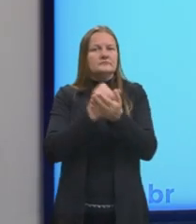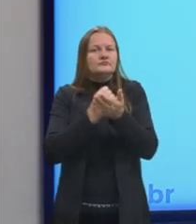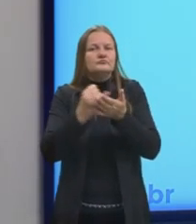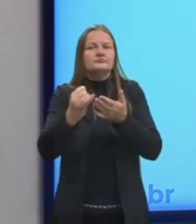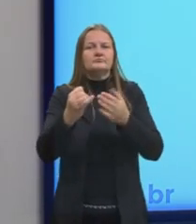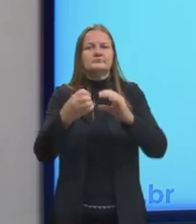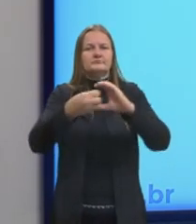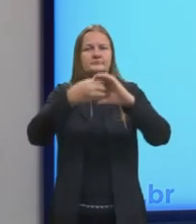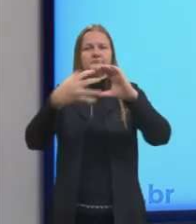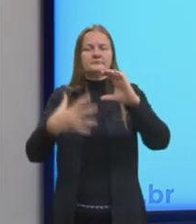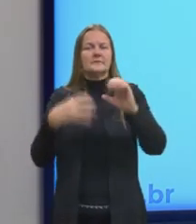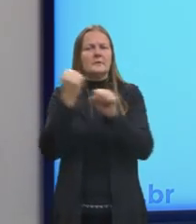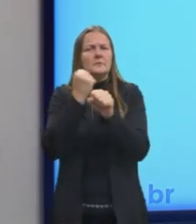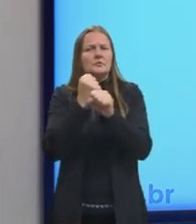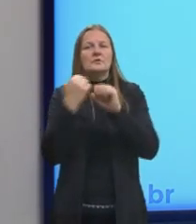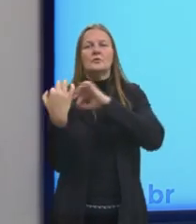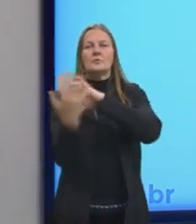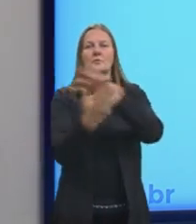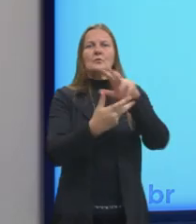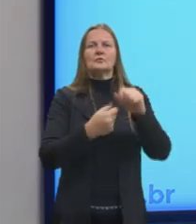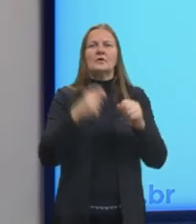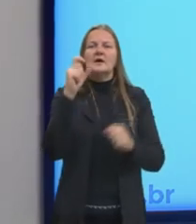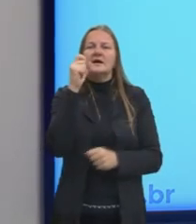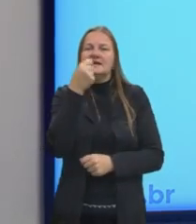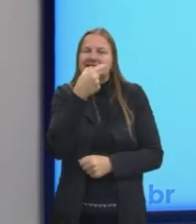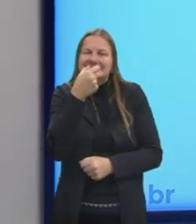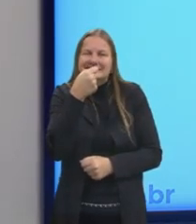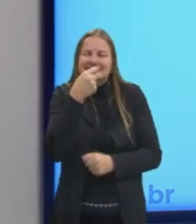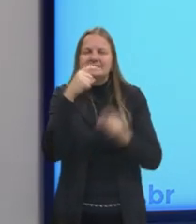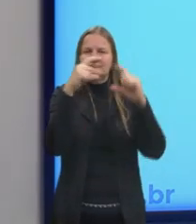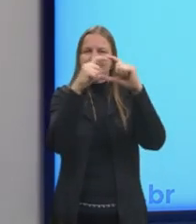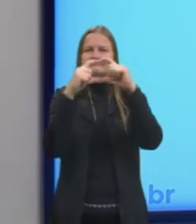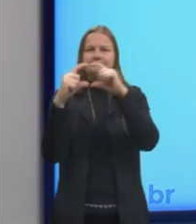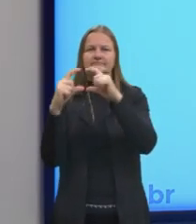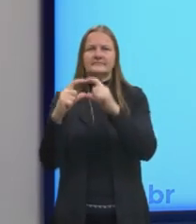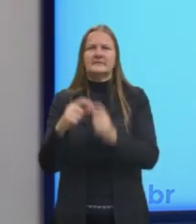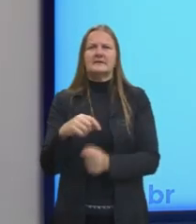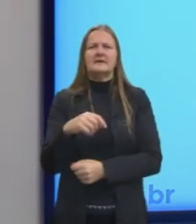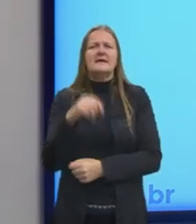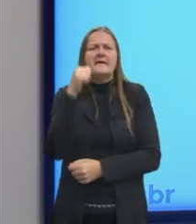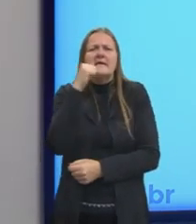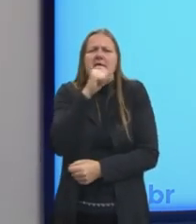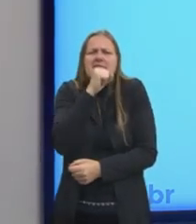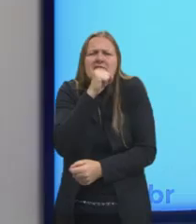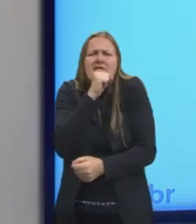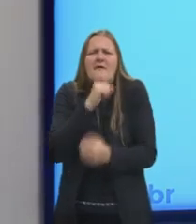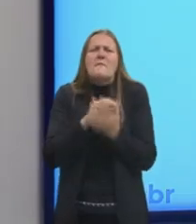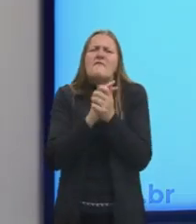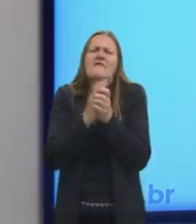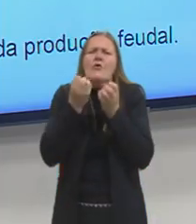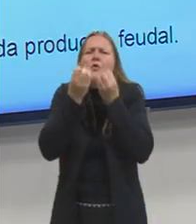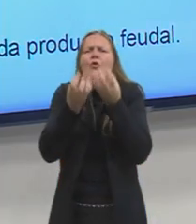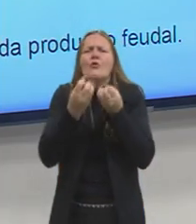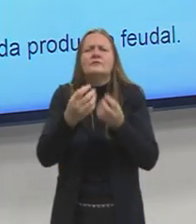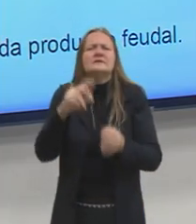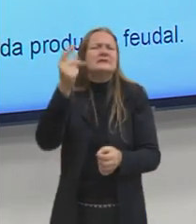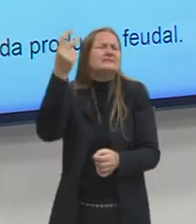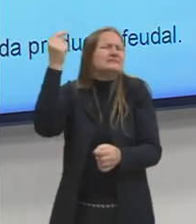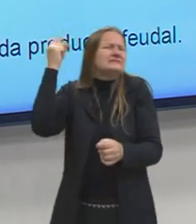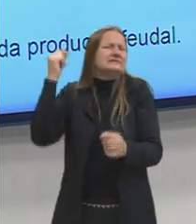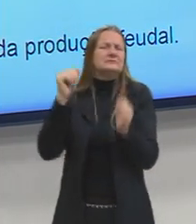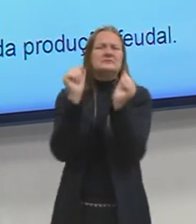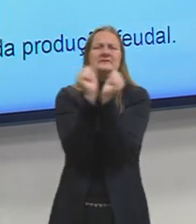da questão da produção no mundo Olha essa charge É bem interessante tiver bisa bisa conta uma história do tempo dos escravos